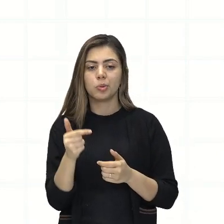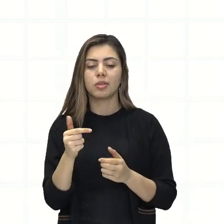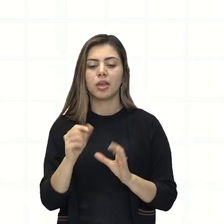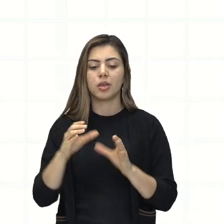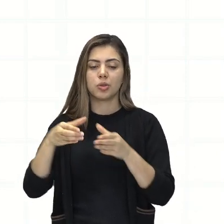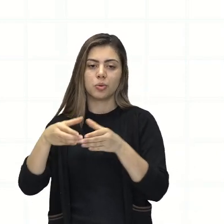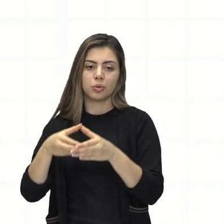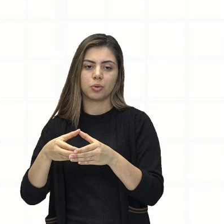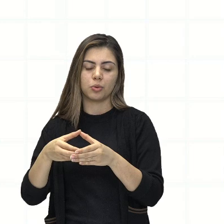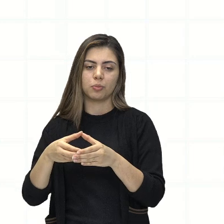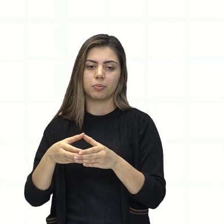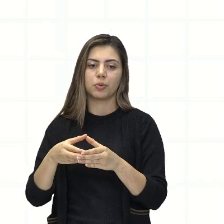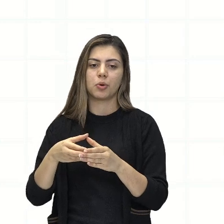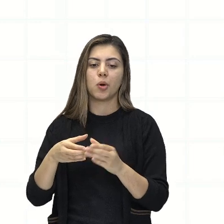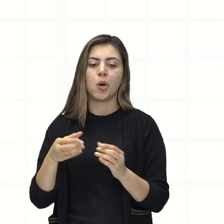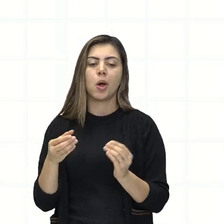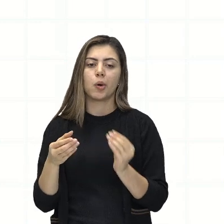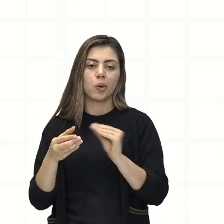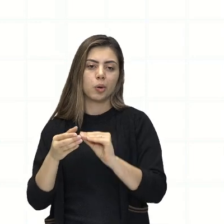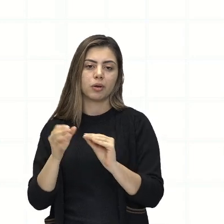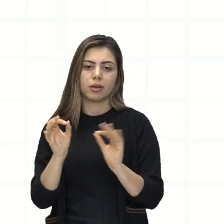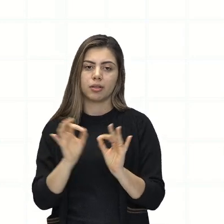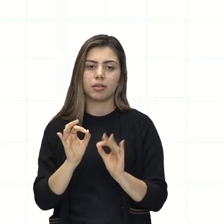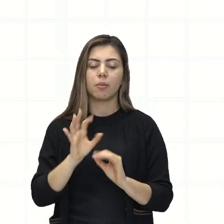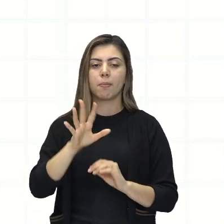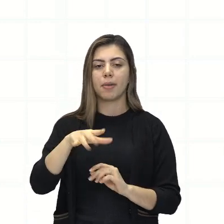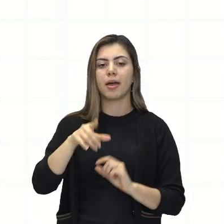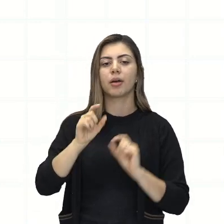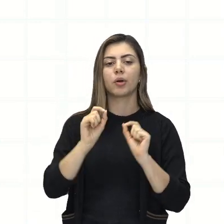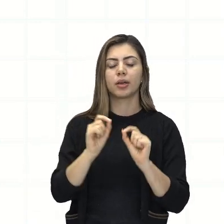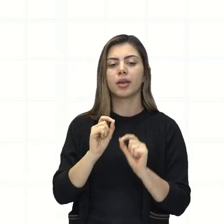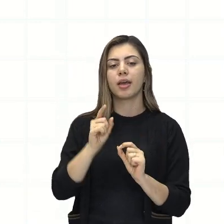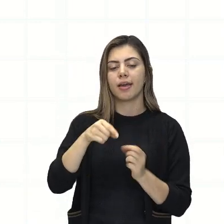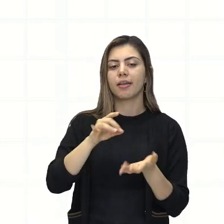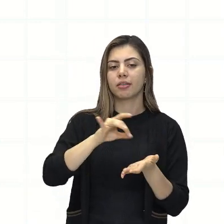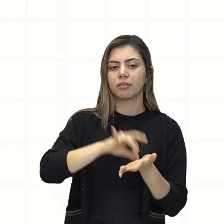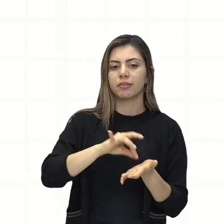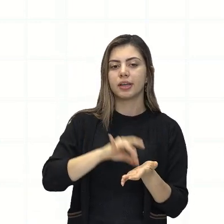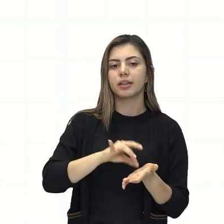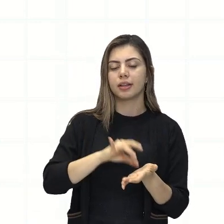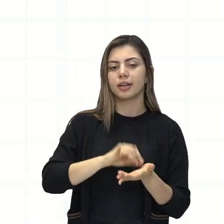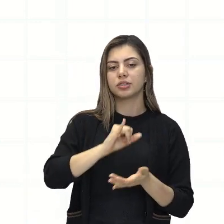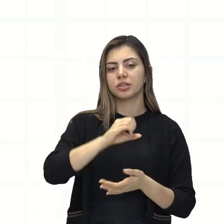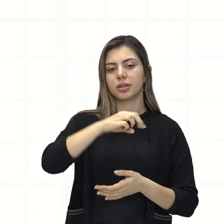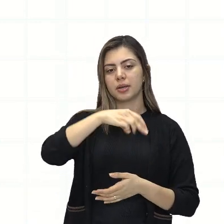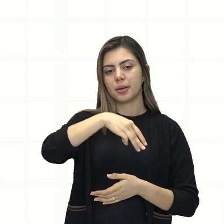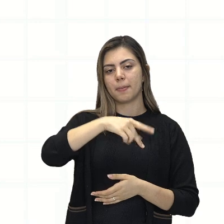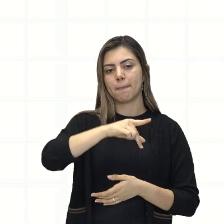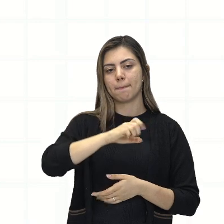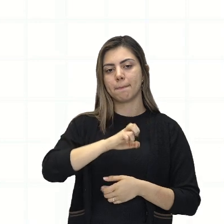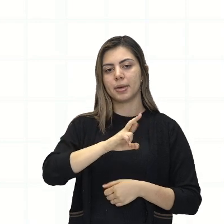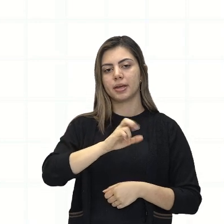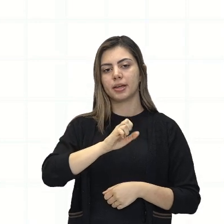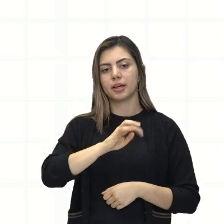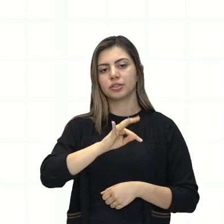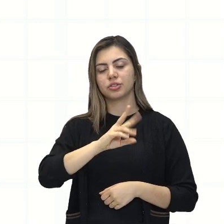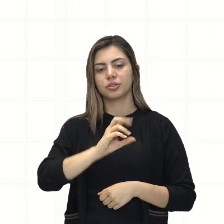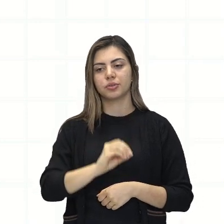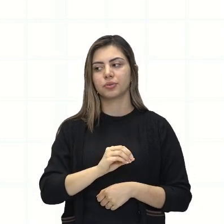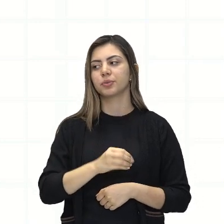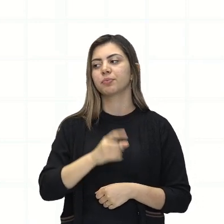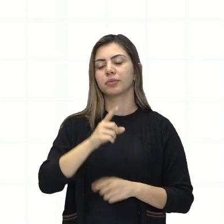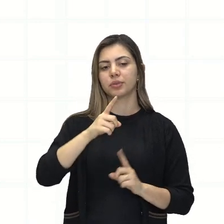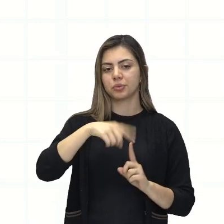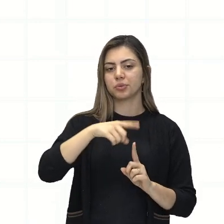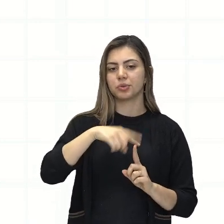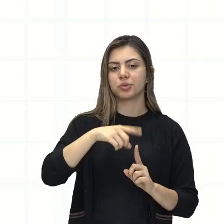na forma primitiva deles, né? No imperativo, certo? Então, já que a nossa aula